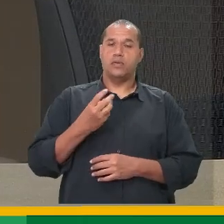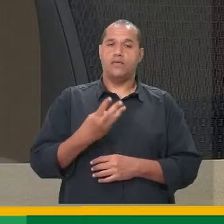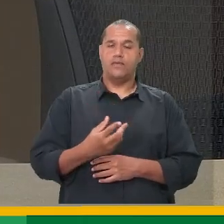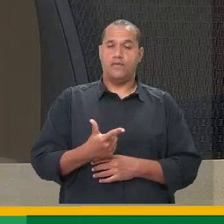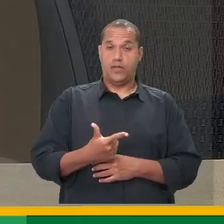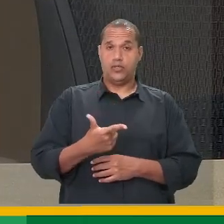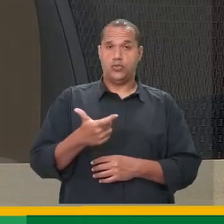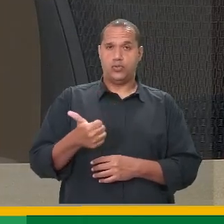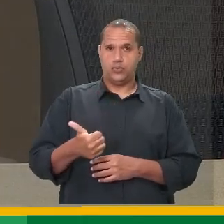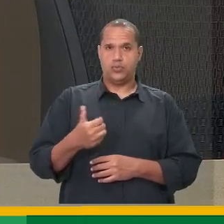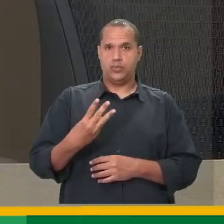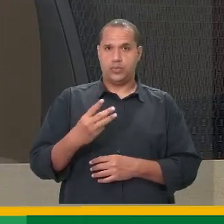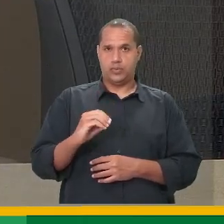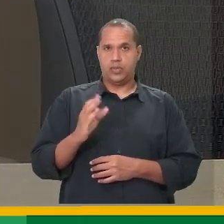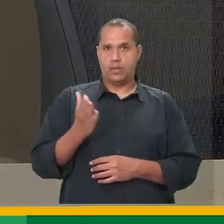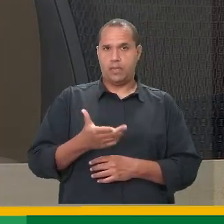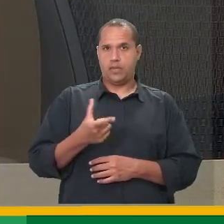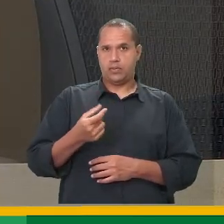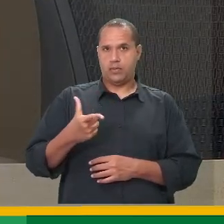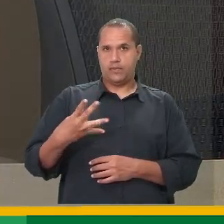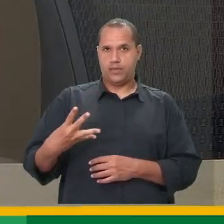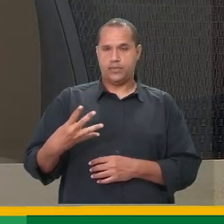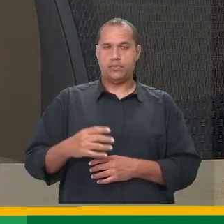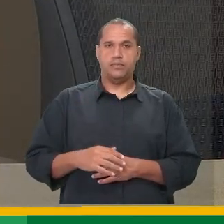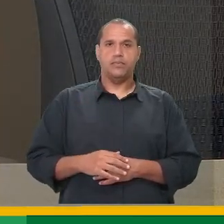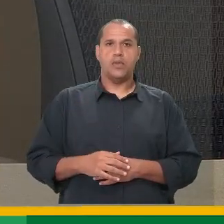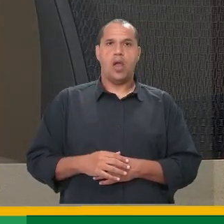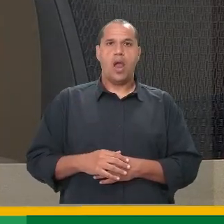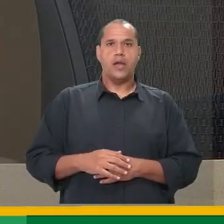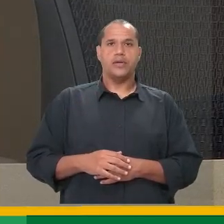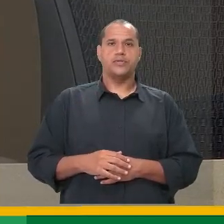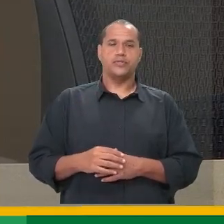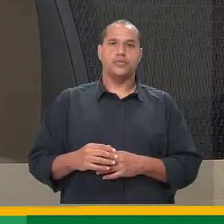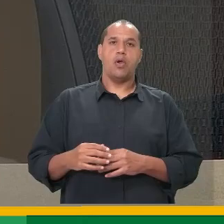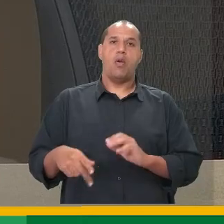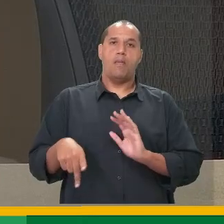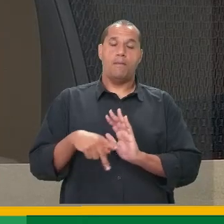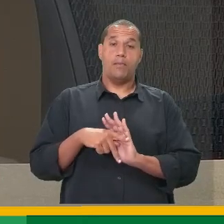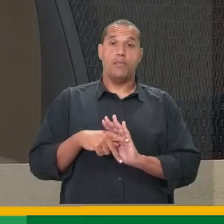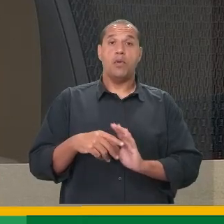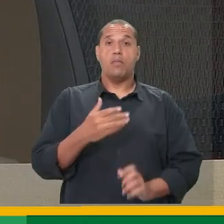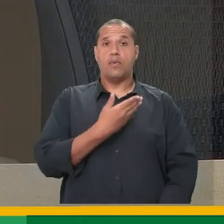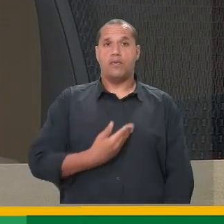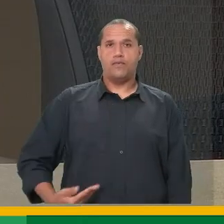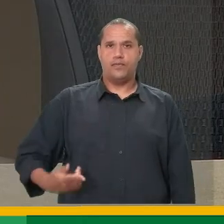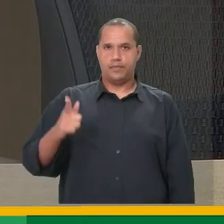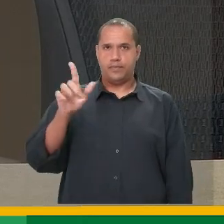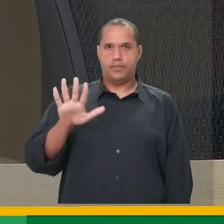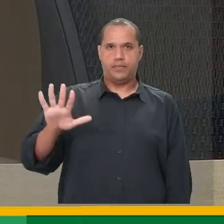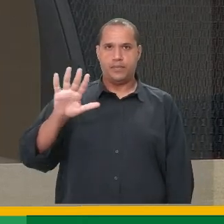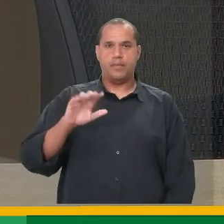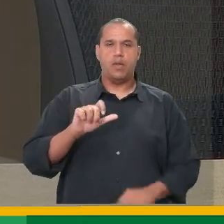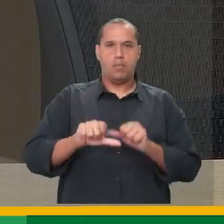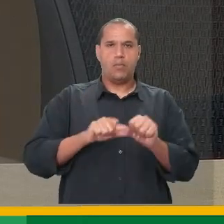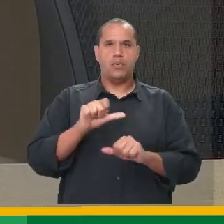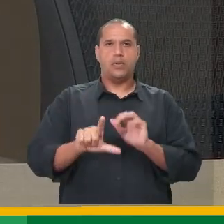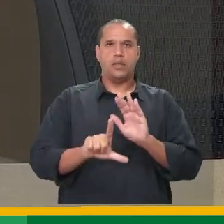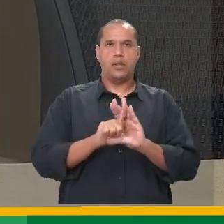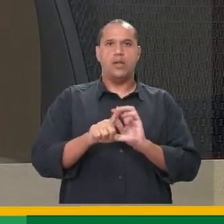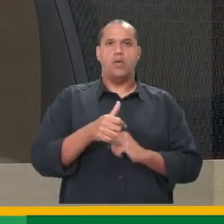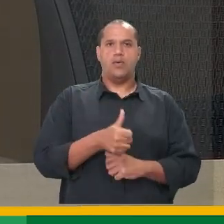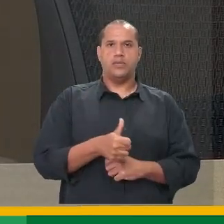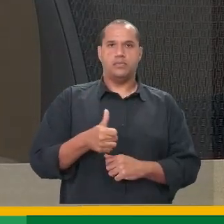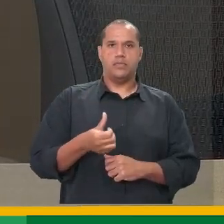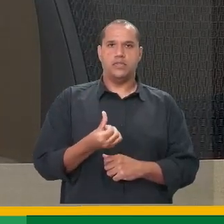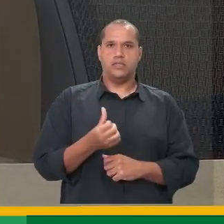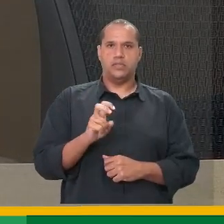do deputado do de autoria do governador do da governadoria do estado de Goiás Altera a lei 11.651